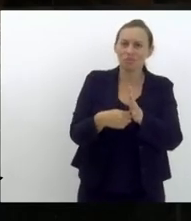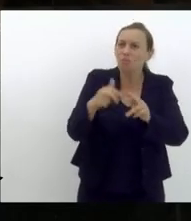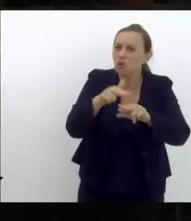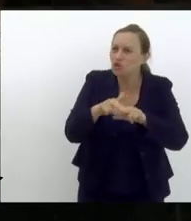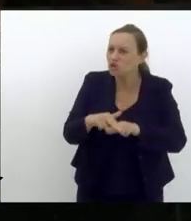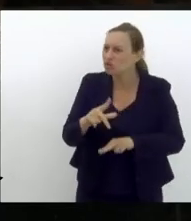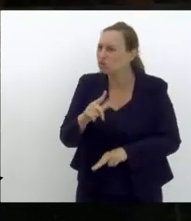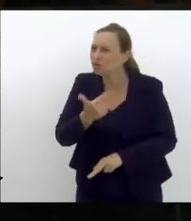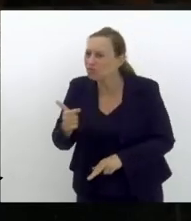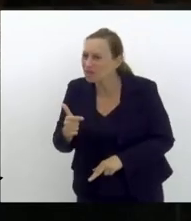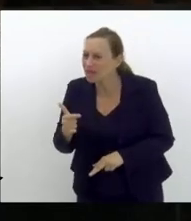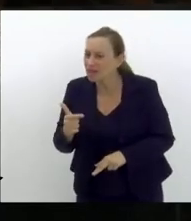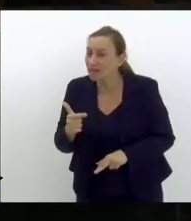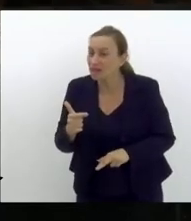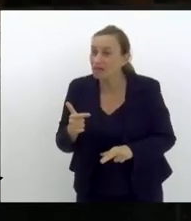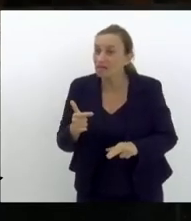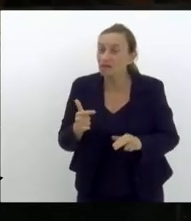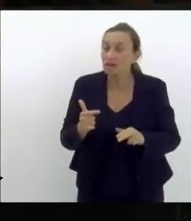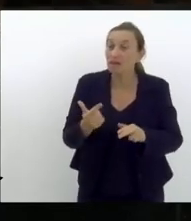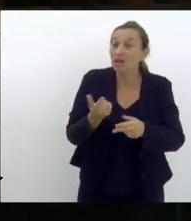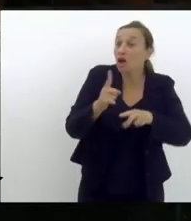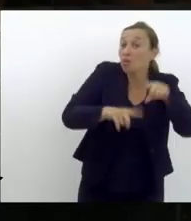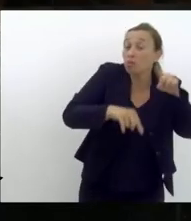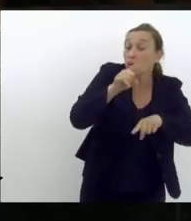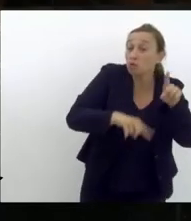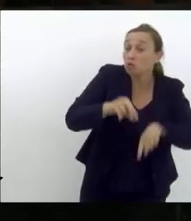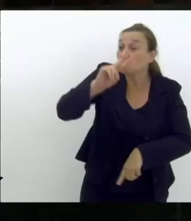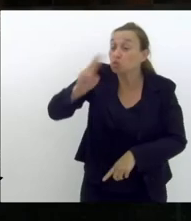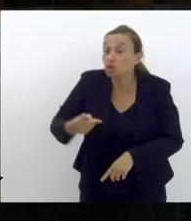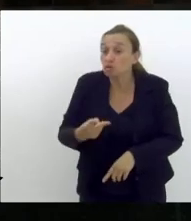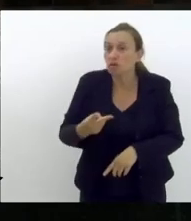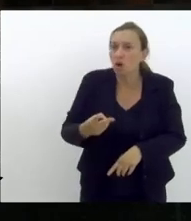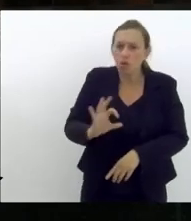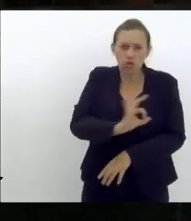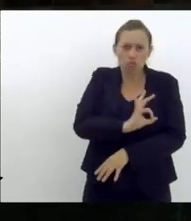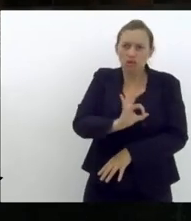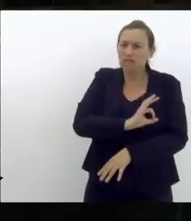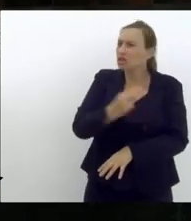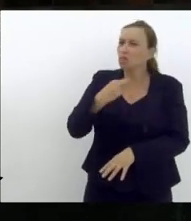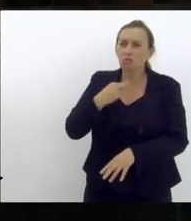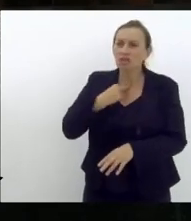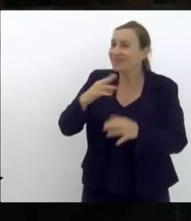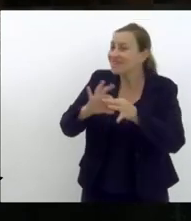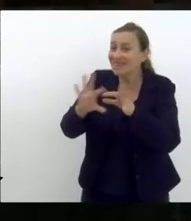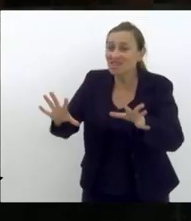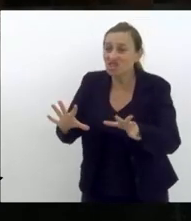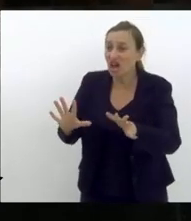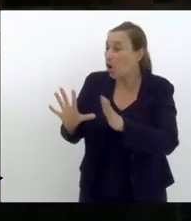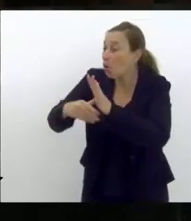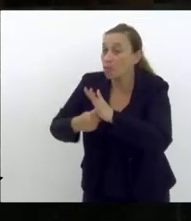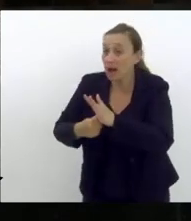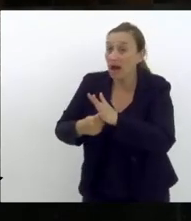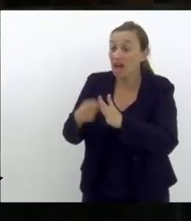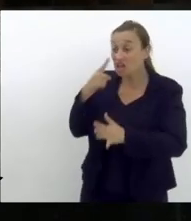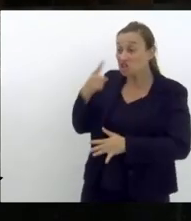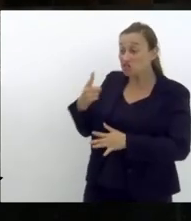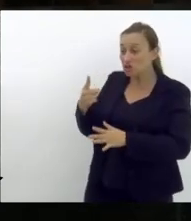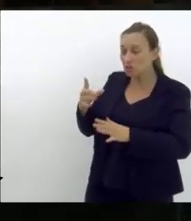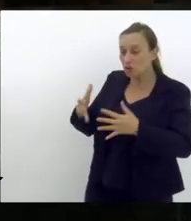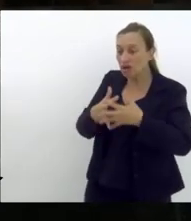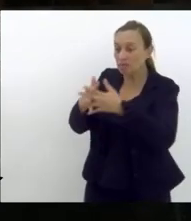uma carga avaliada em dois milhões os policiais não poderiam prevaricar eles viram aquele caminhão